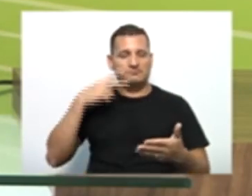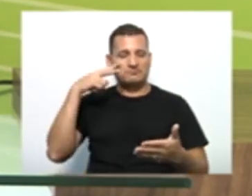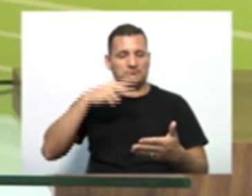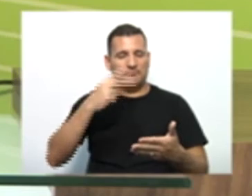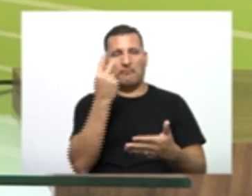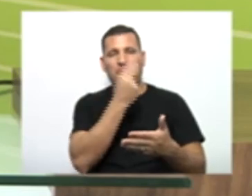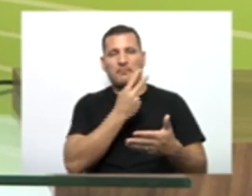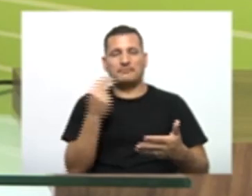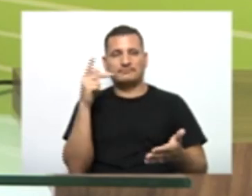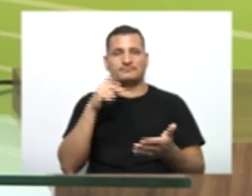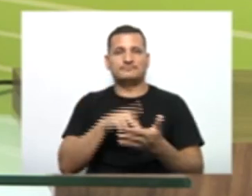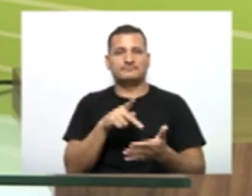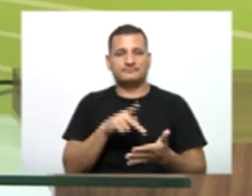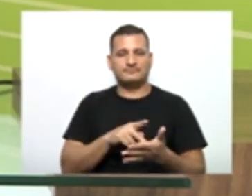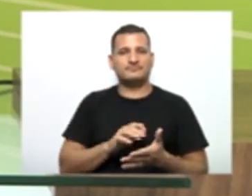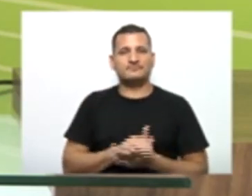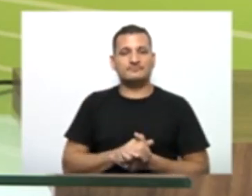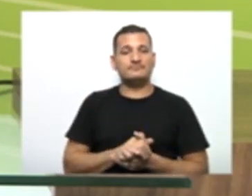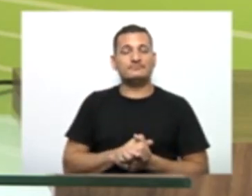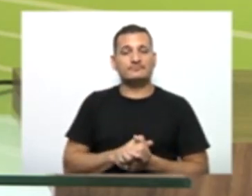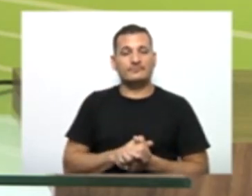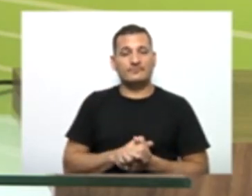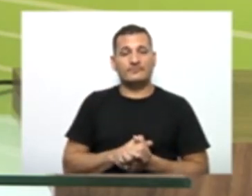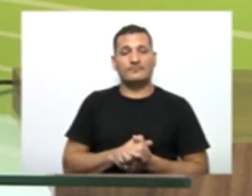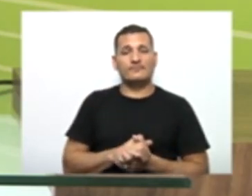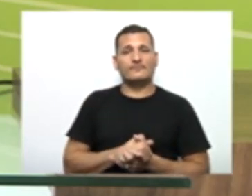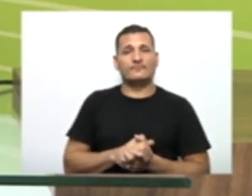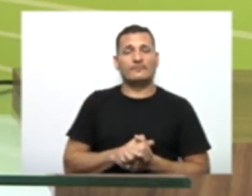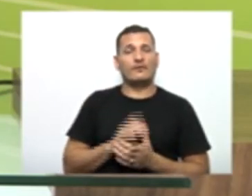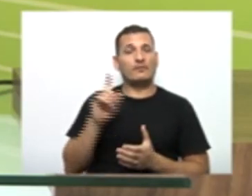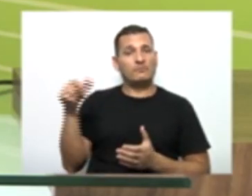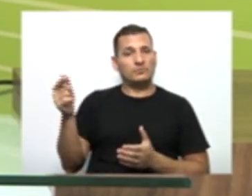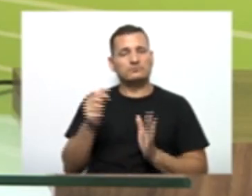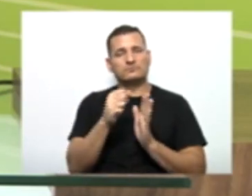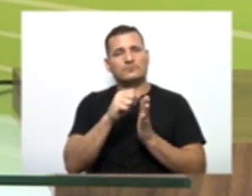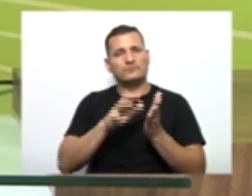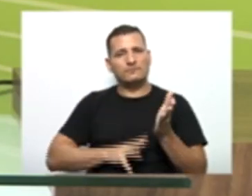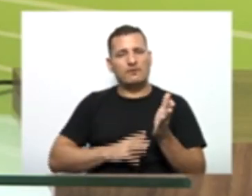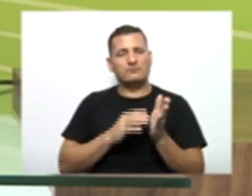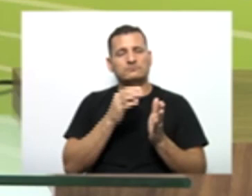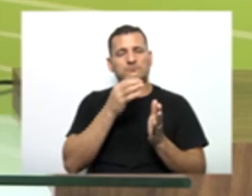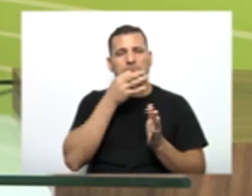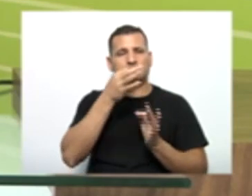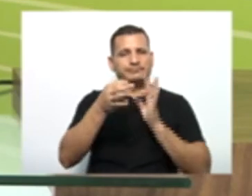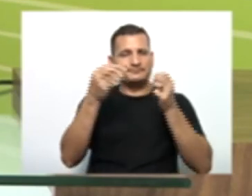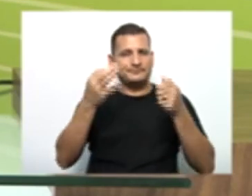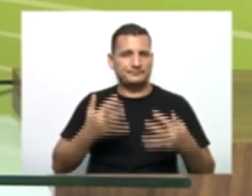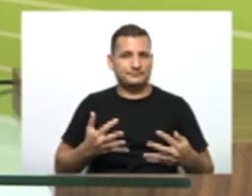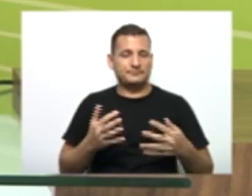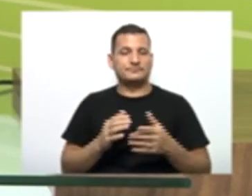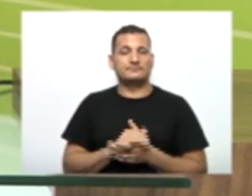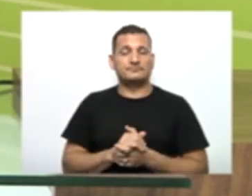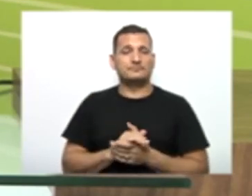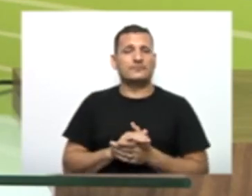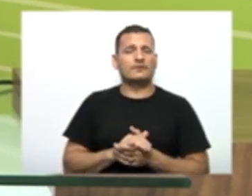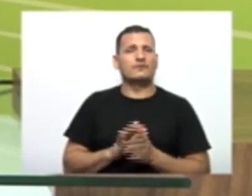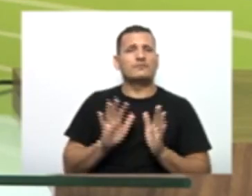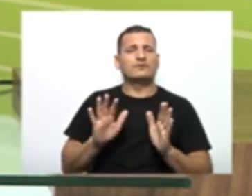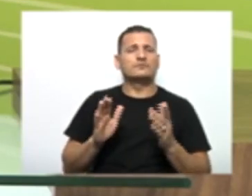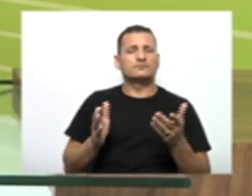ouvir. É um conjunto de ações, é ler, é ouvir, é escrever e debater um assunto, como eu já falei